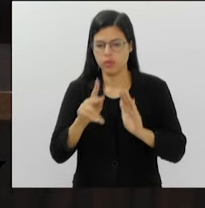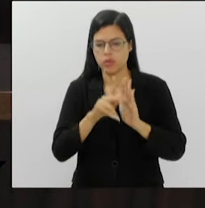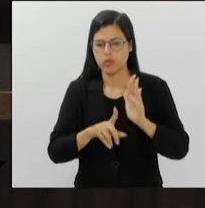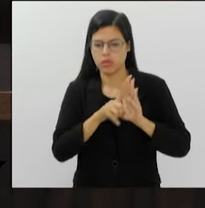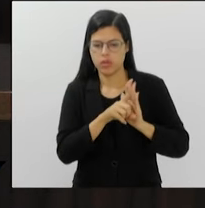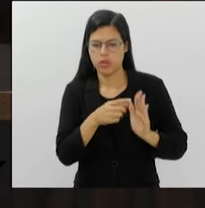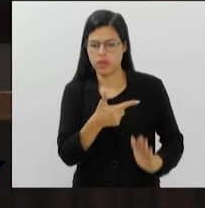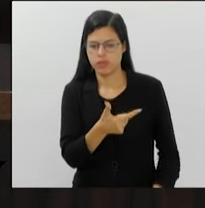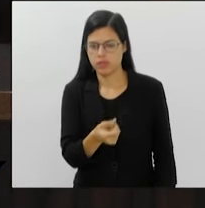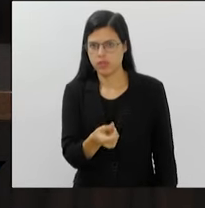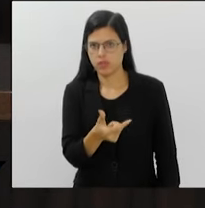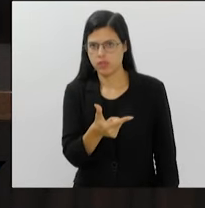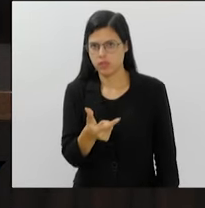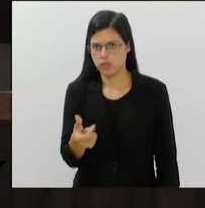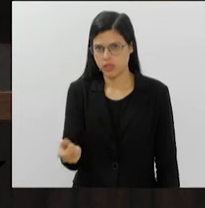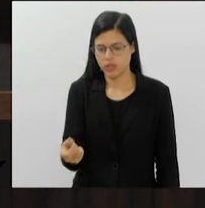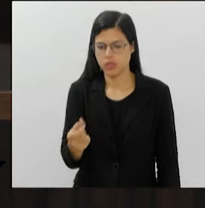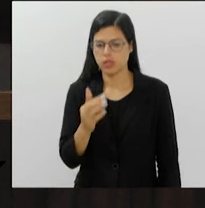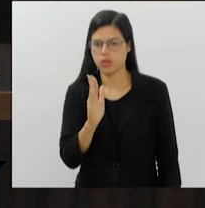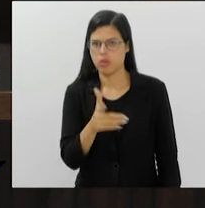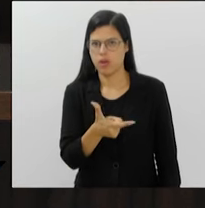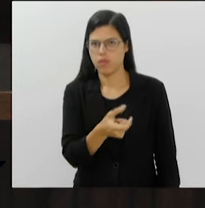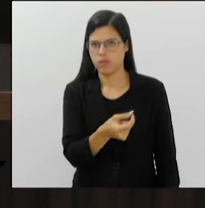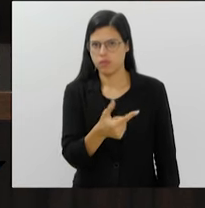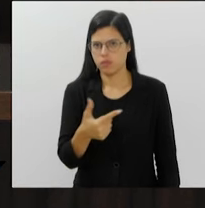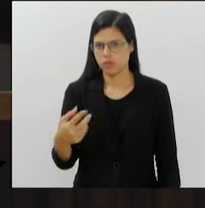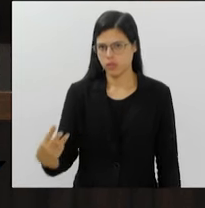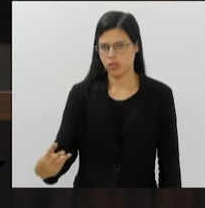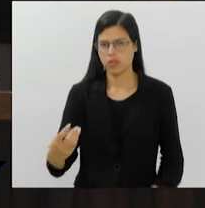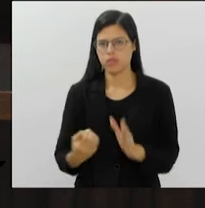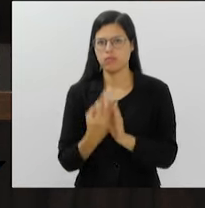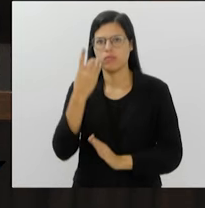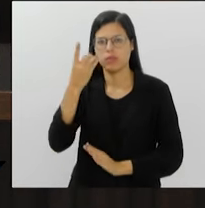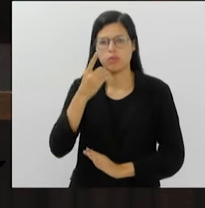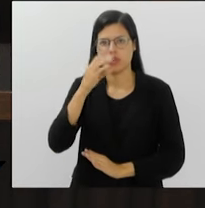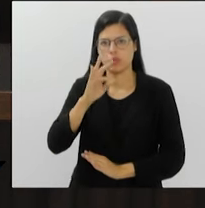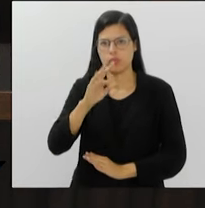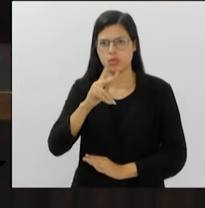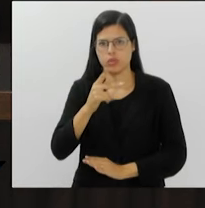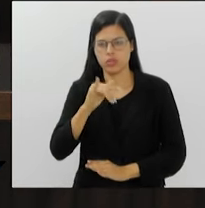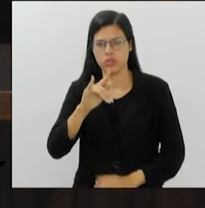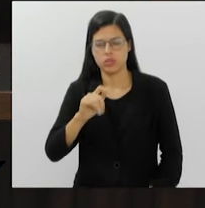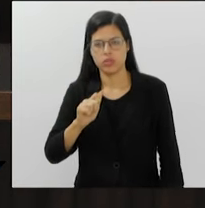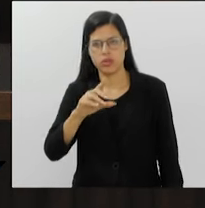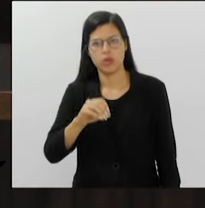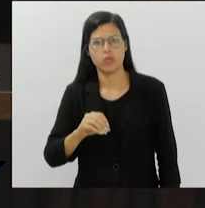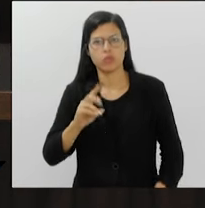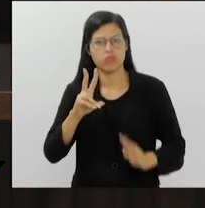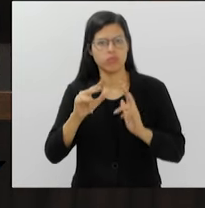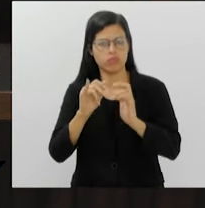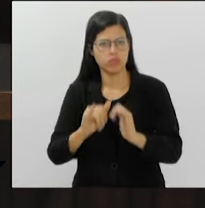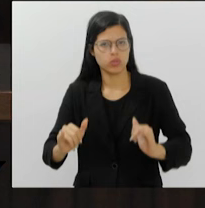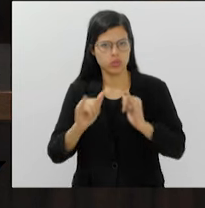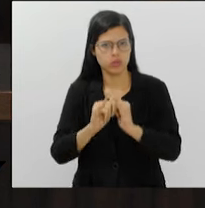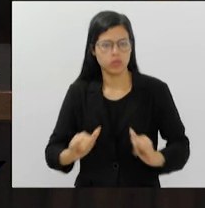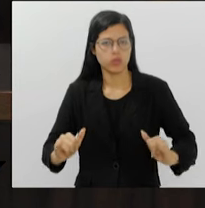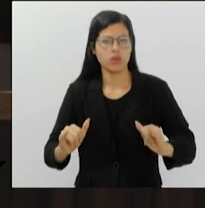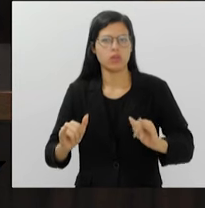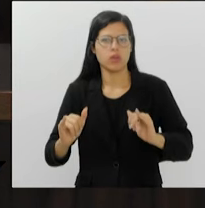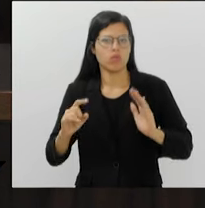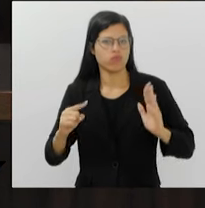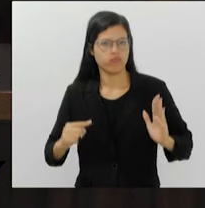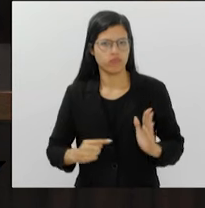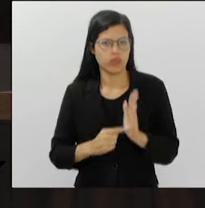número 2626 de 2023, de autoria do deputado Tiago Galhaço, que dispõe sobre a divulgação de canais de